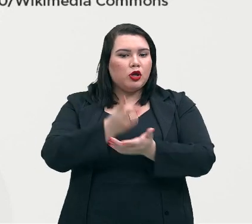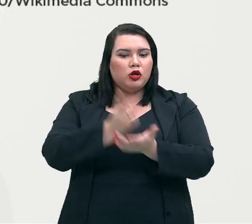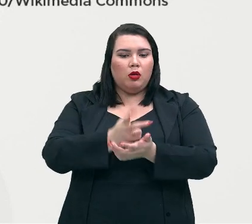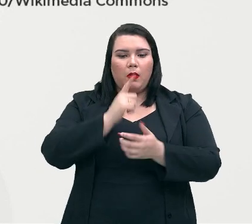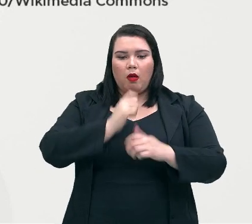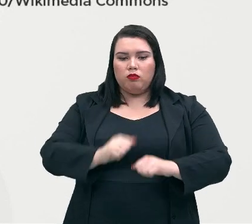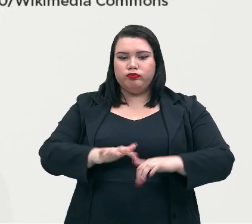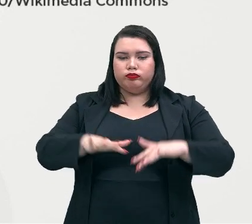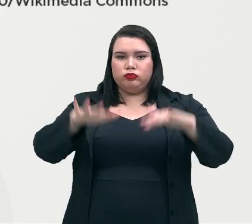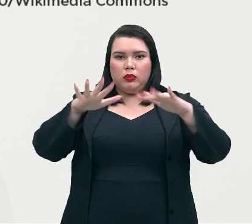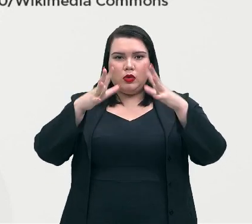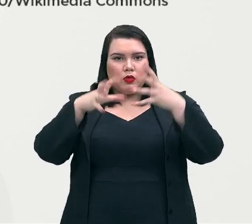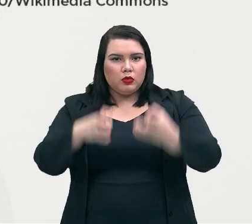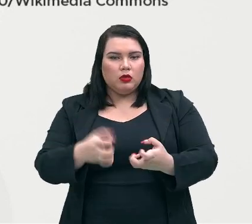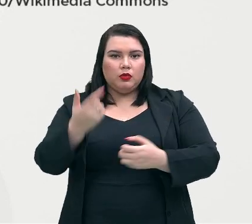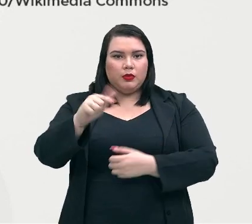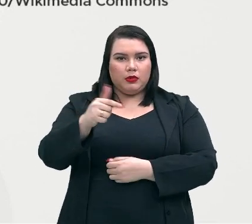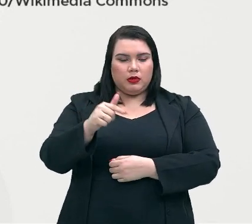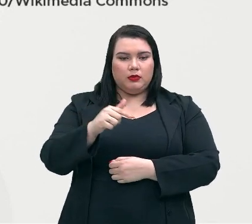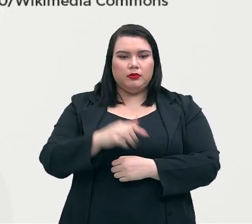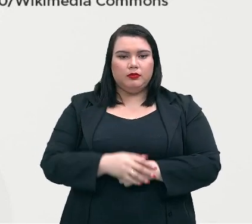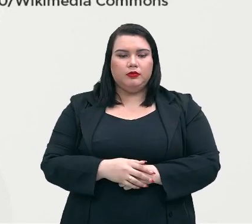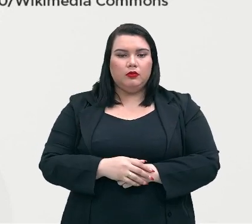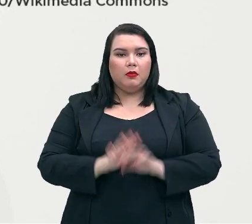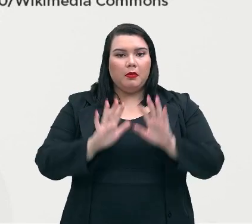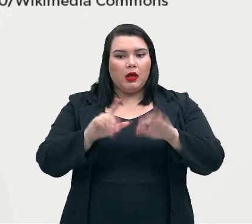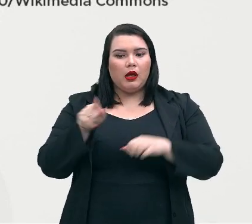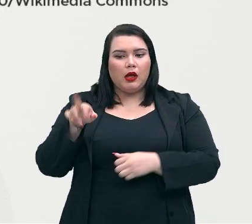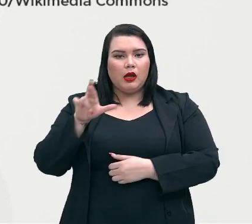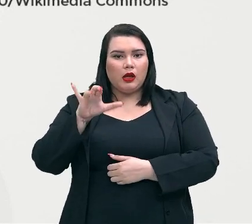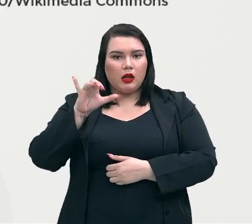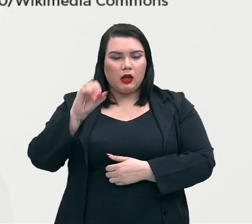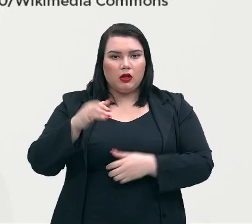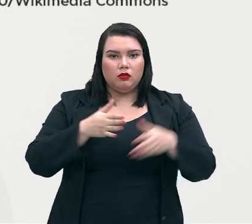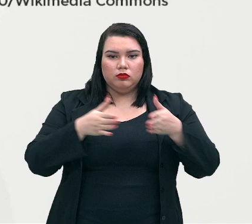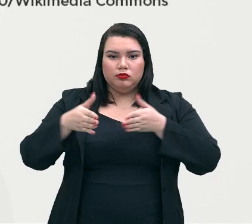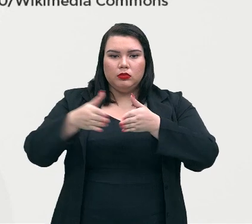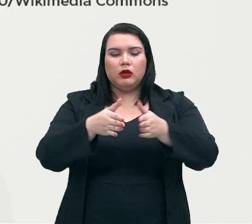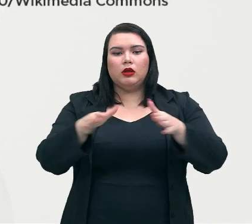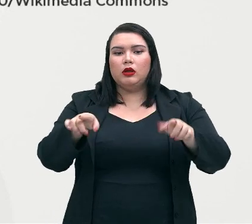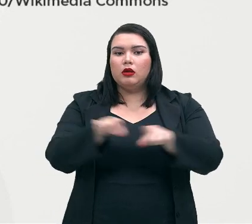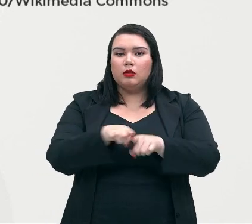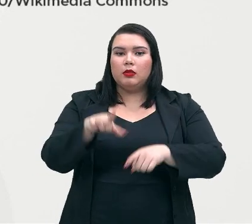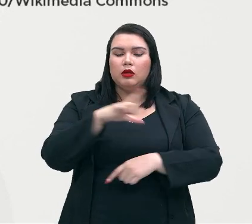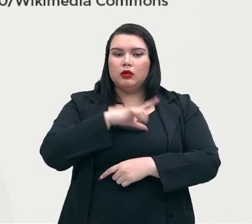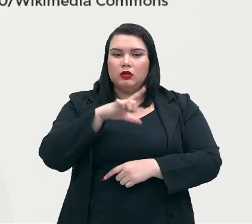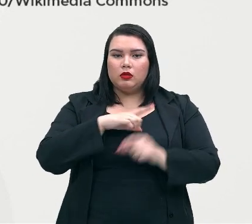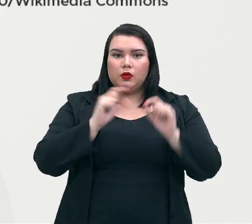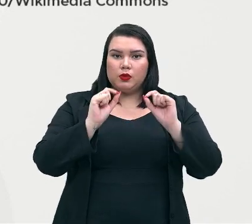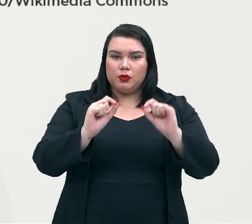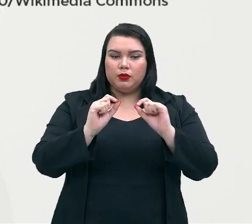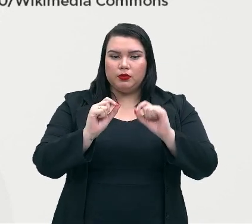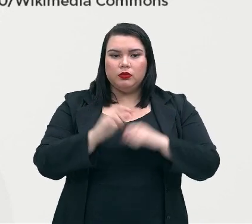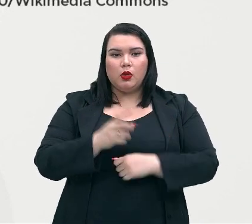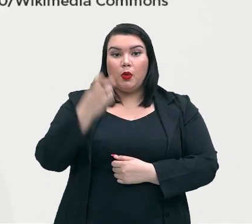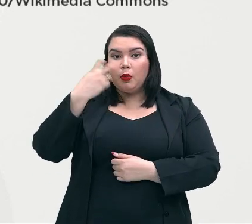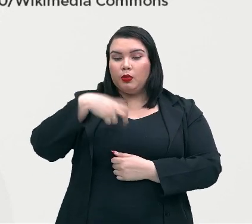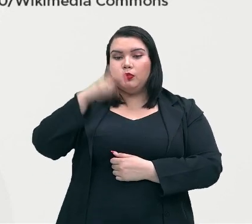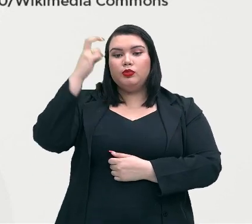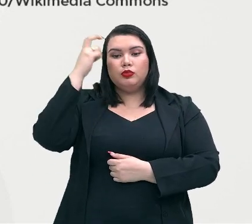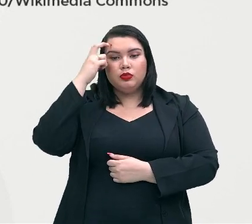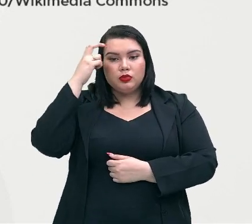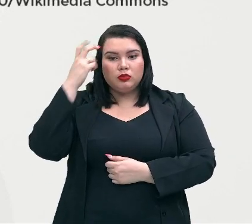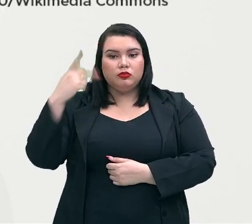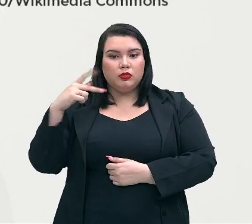Isso mesmo. Agora, o Rio São Francisco, gente, ele acaba carregando também um forte valor cultural